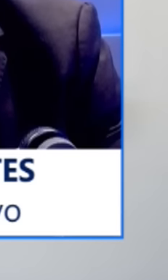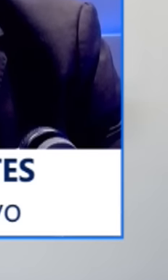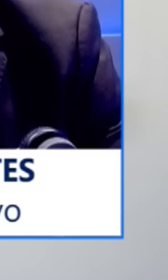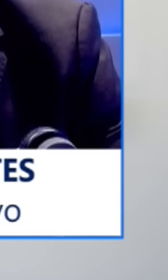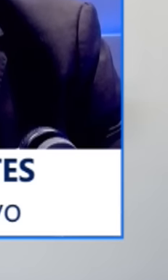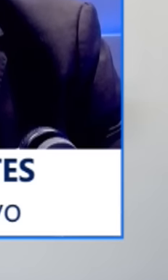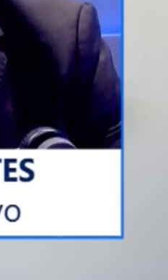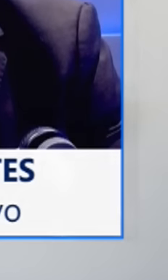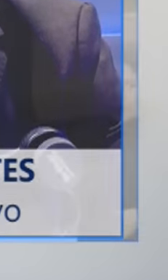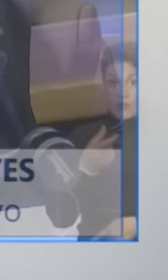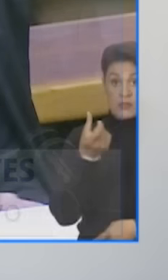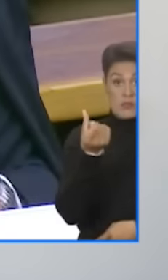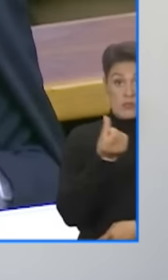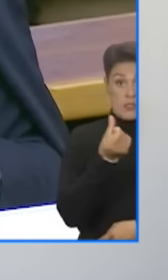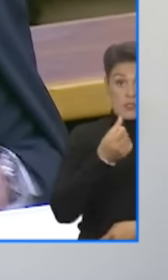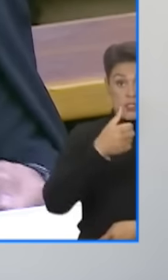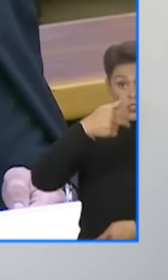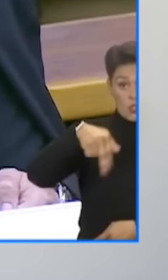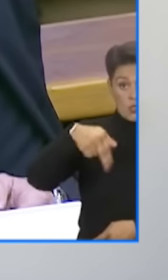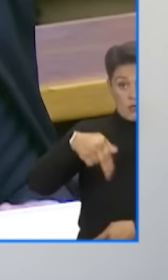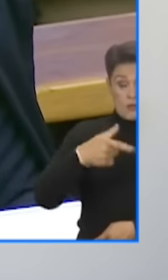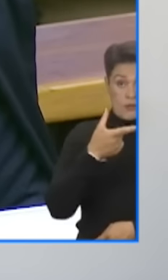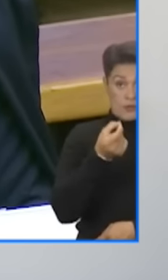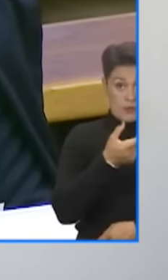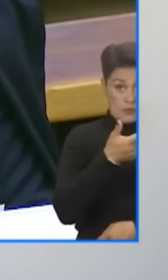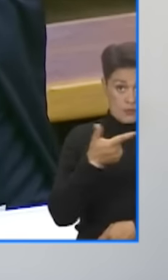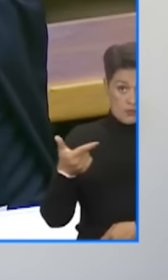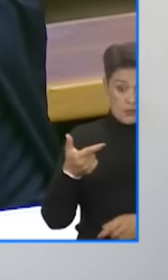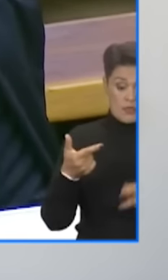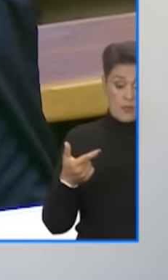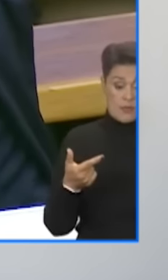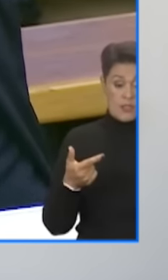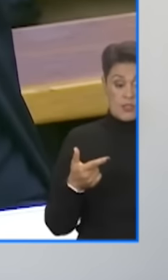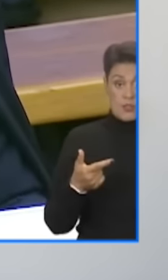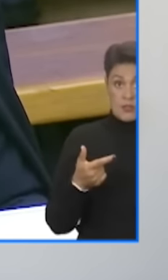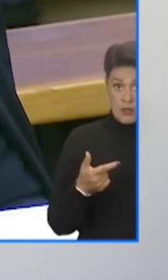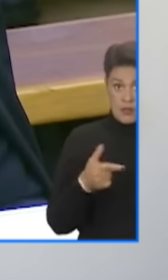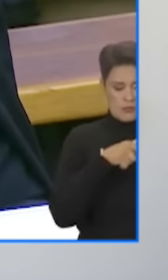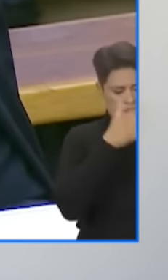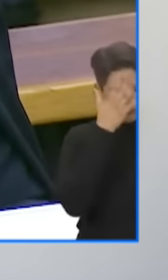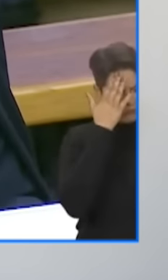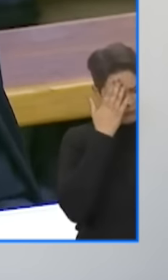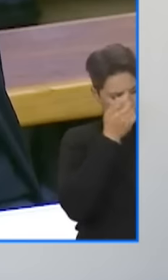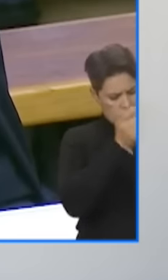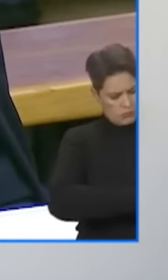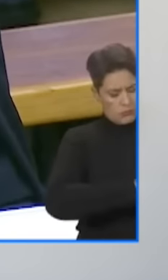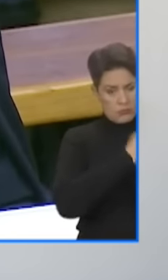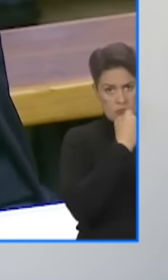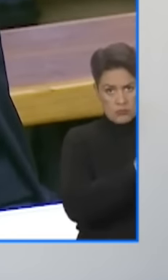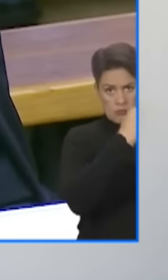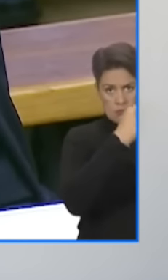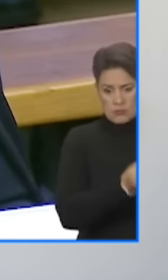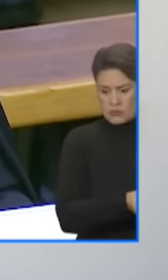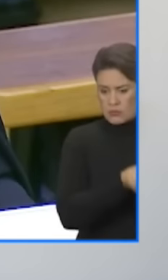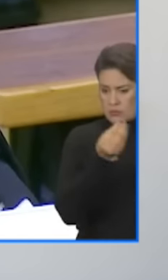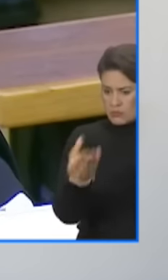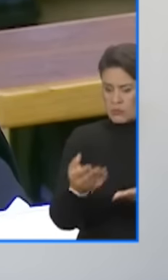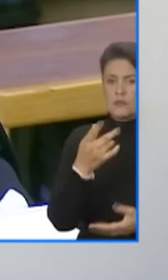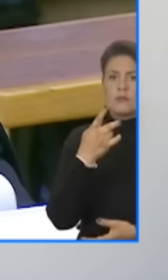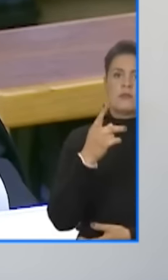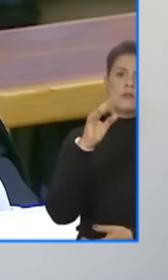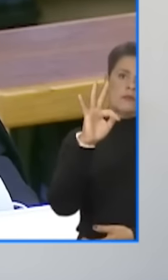não, eu não sei, vai depender do ministro Alexandre de Moraes, principalmente, que é o relator desses inquéritos. Mas o que é importante dizer aqui